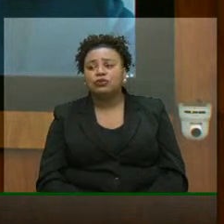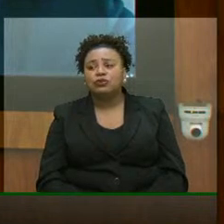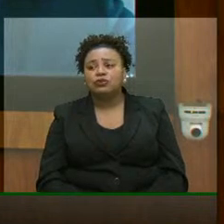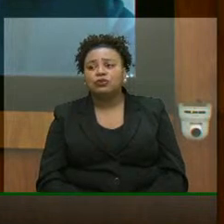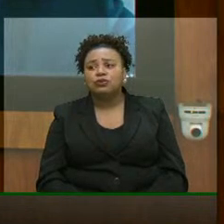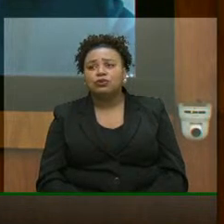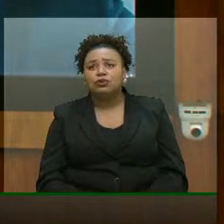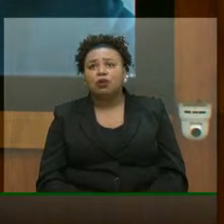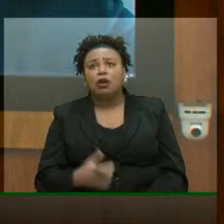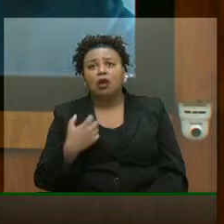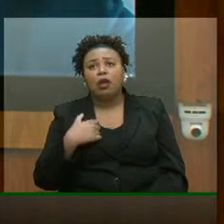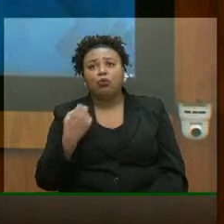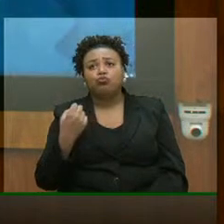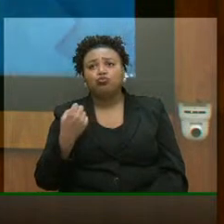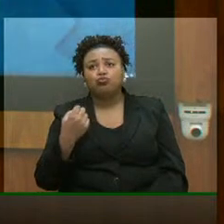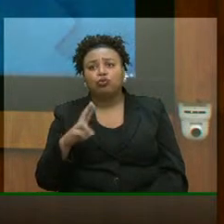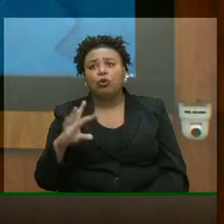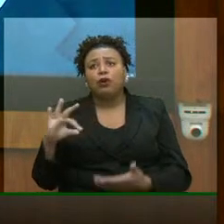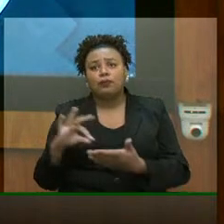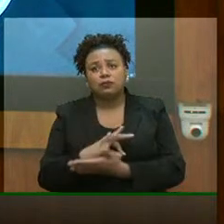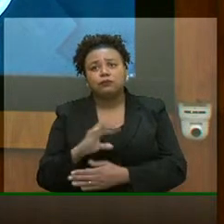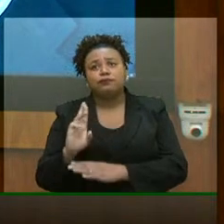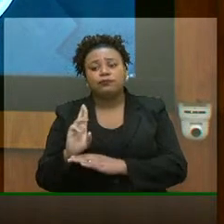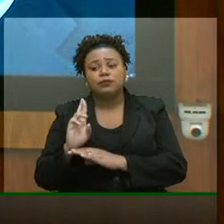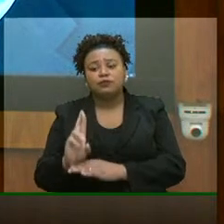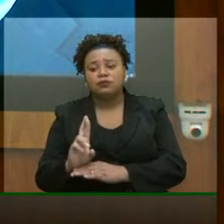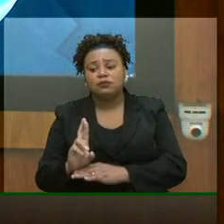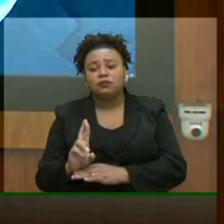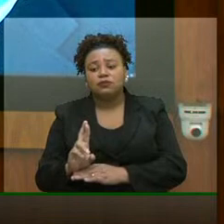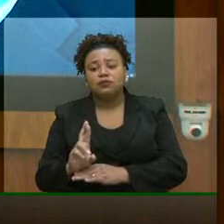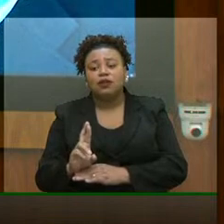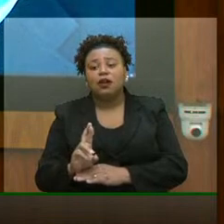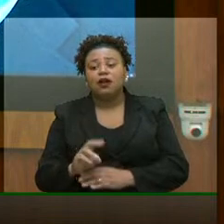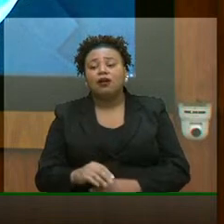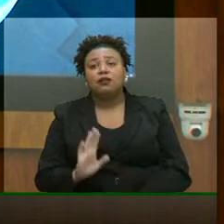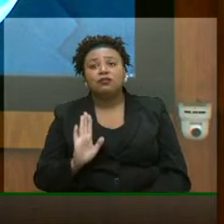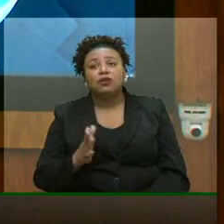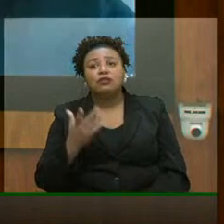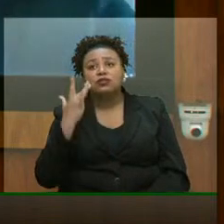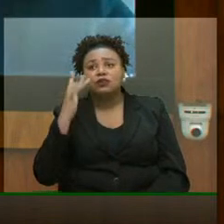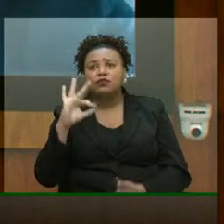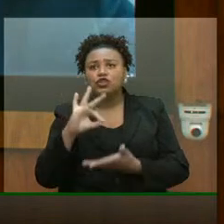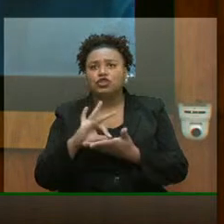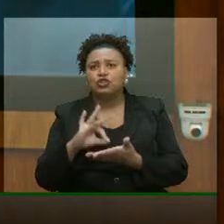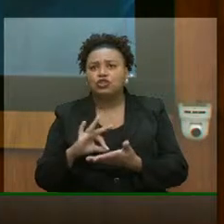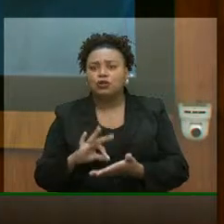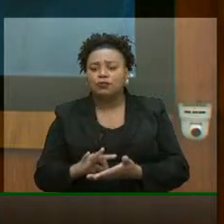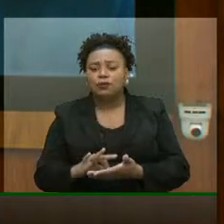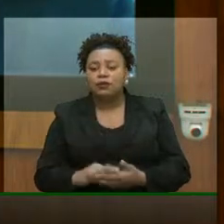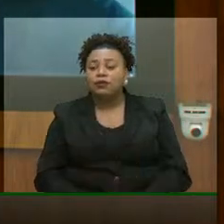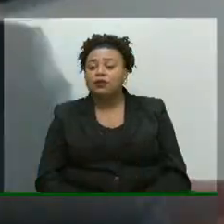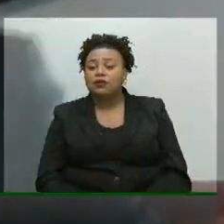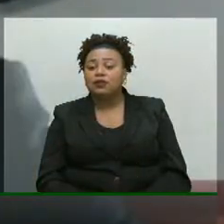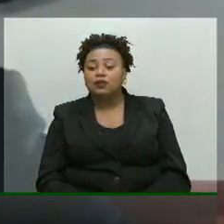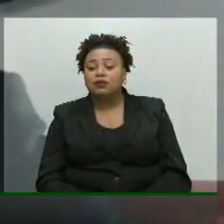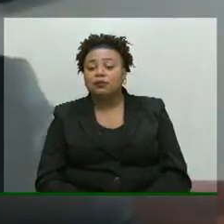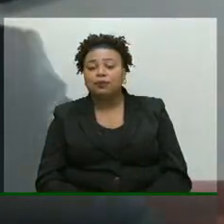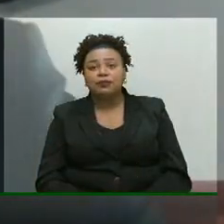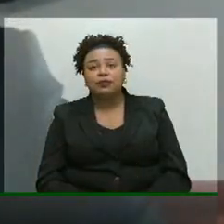Eu estou inscrito também para representar a bancada do Partido dos Trabalhadores e não vi se já houve a chamada de algum outro deputado do PT.